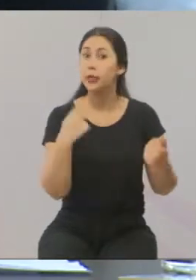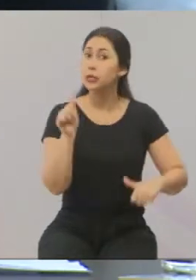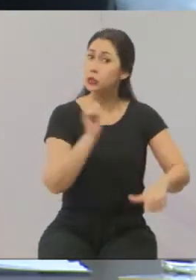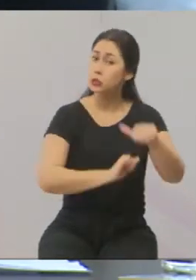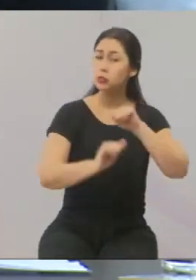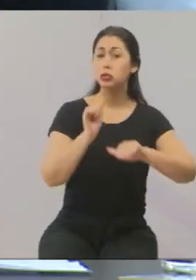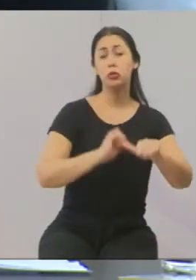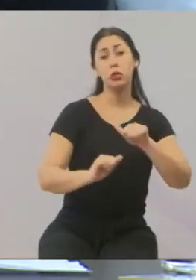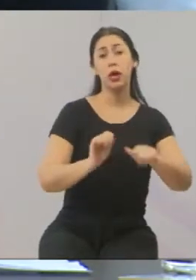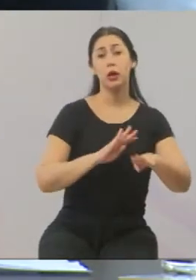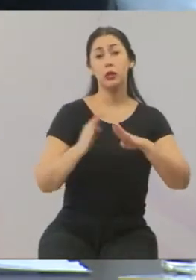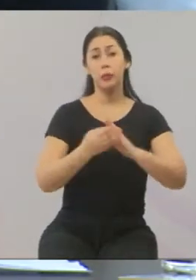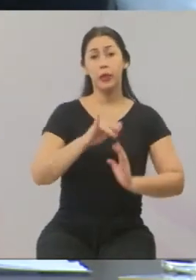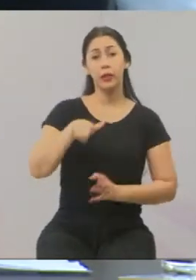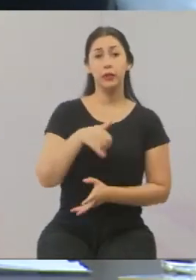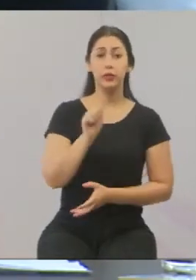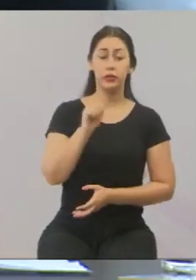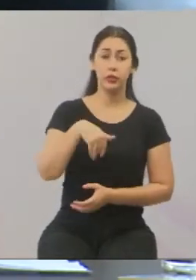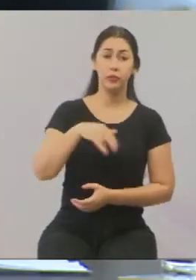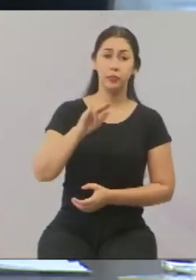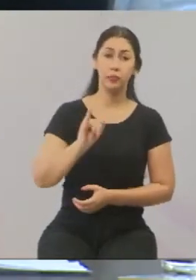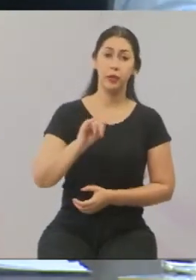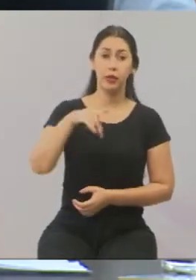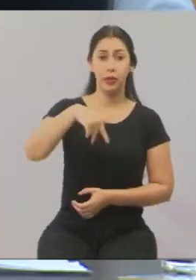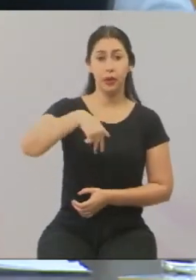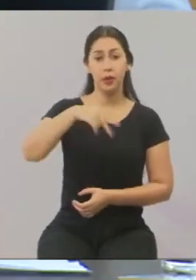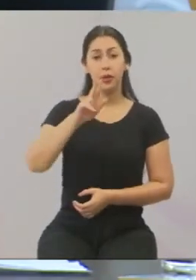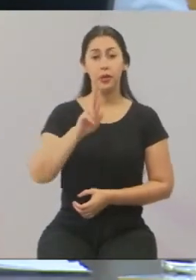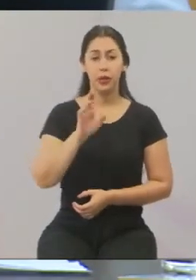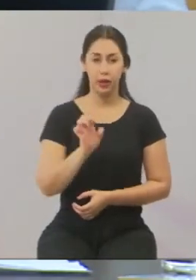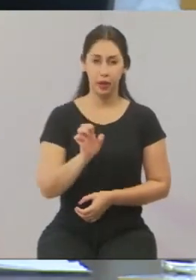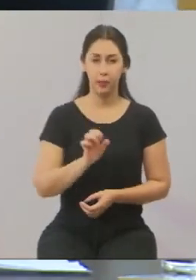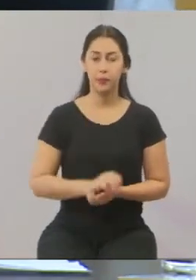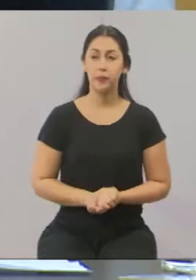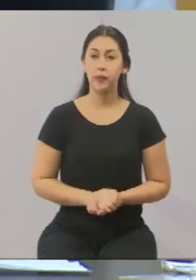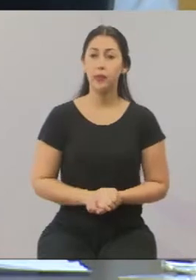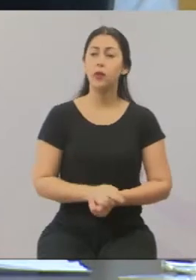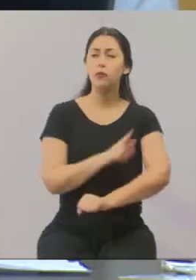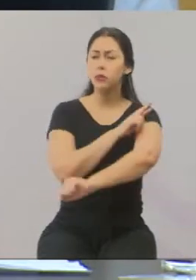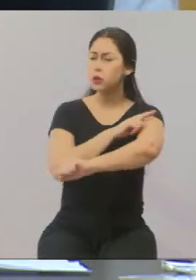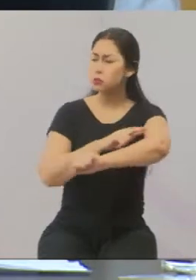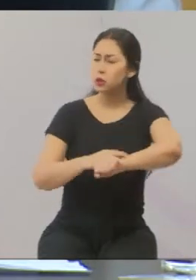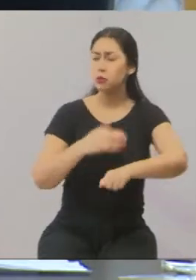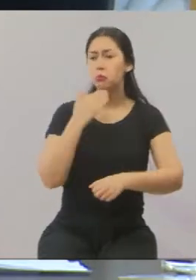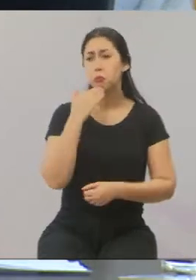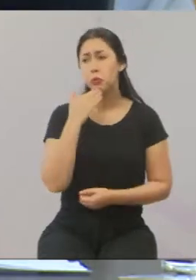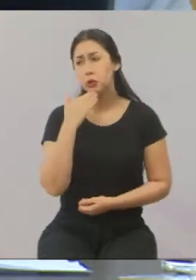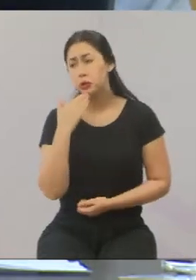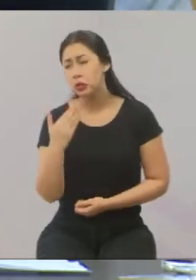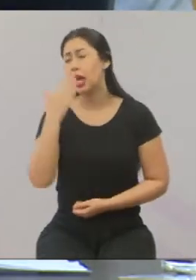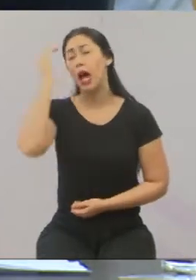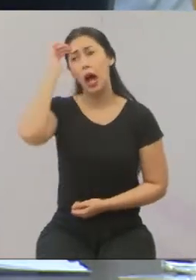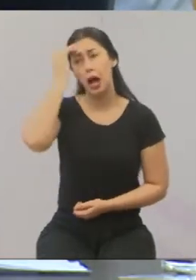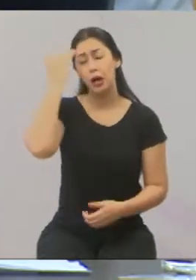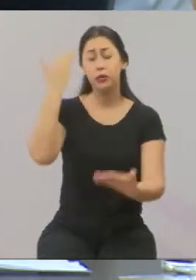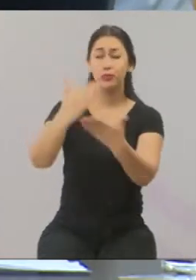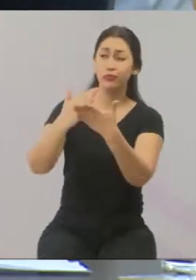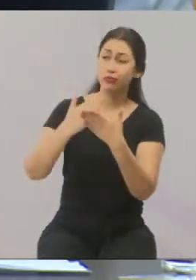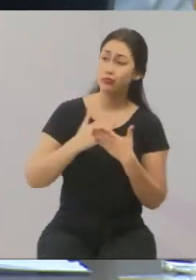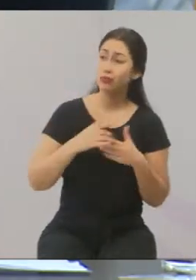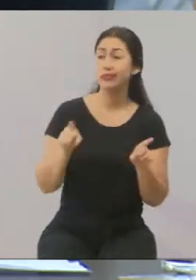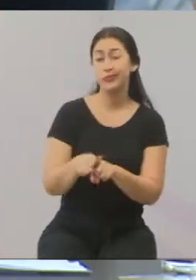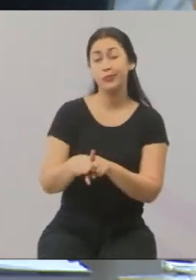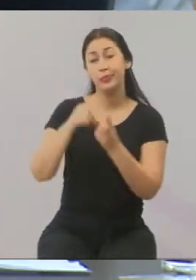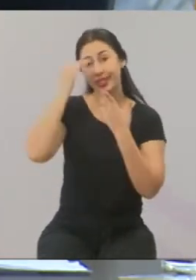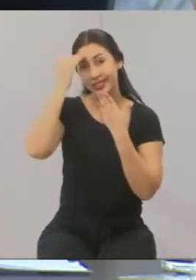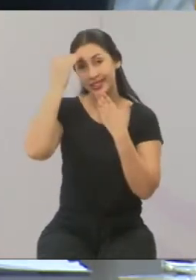número 152, no bairro Jamique, em Jacareí. Assim sendo, muito respeitosamente, recorremos à compreensão e aos prédios dessa concessionária, antecipando agradecimento